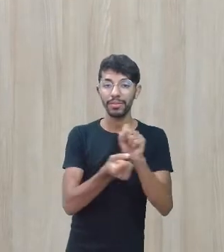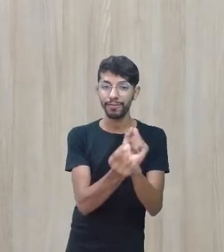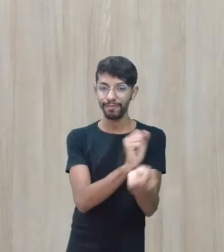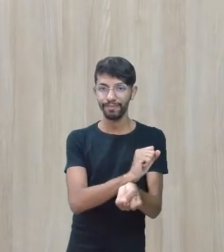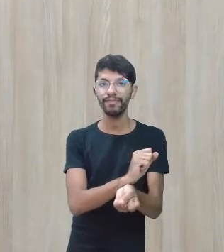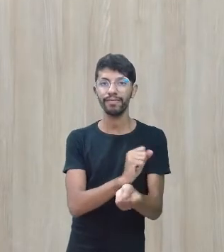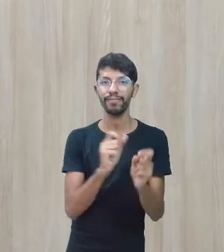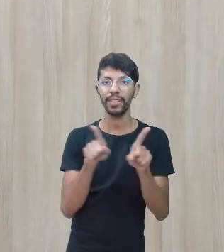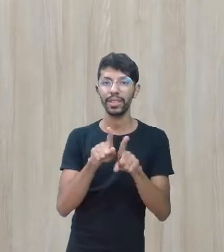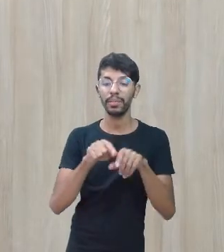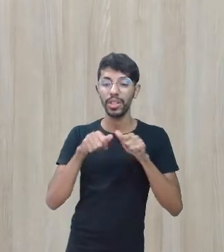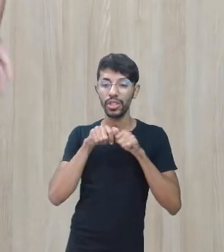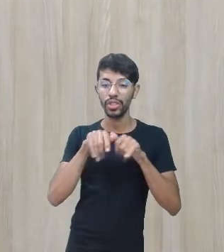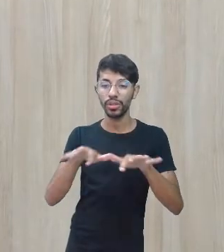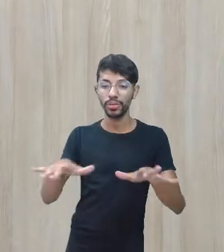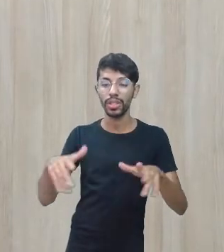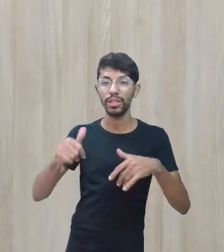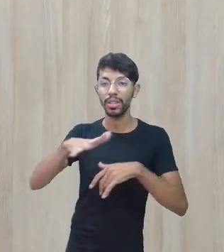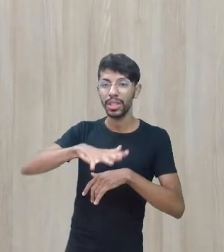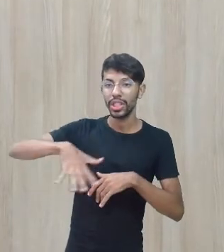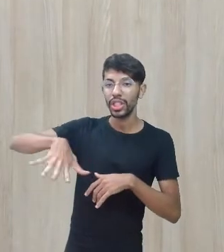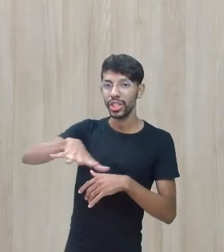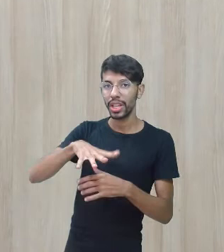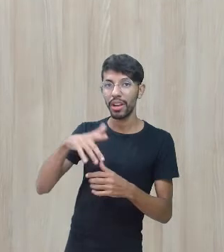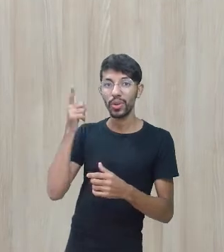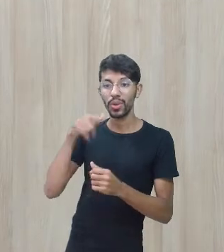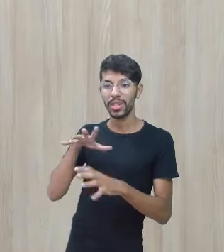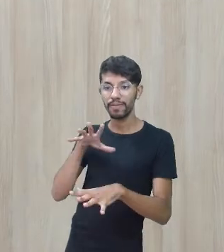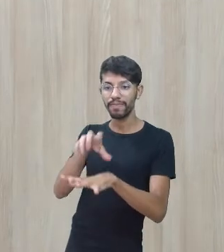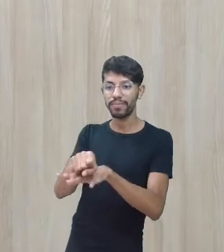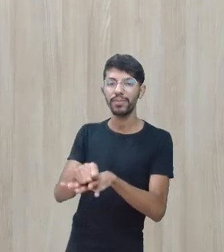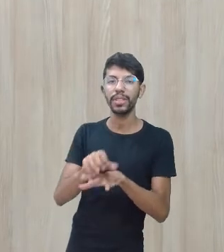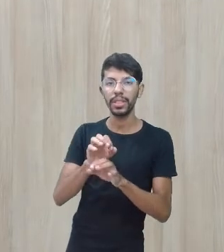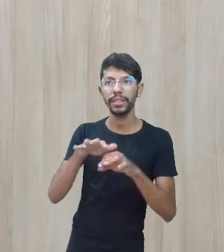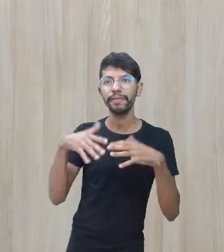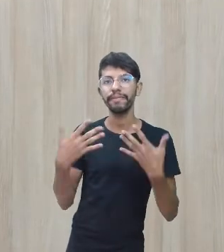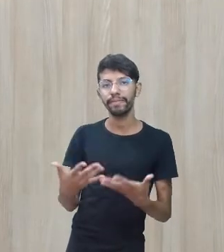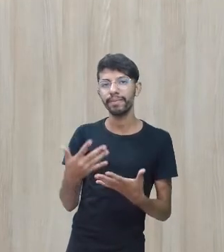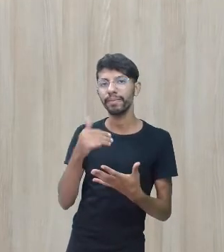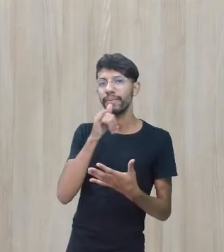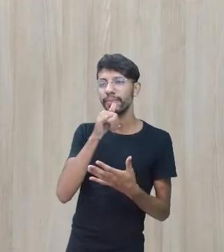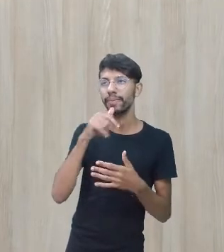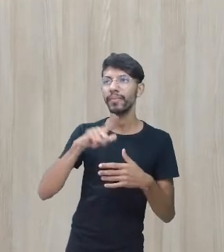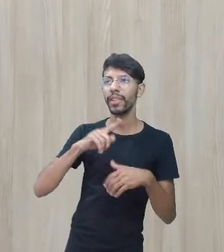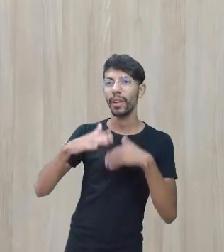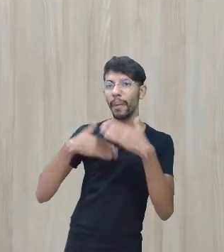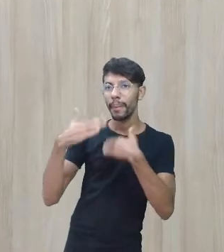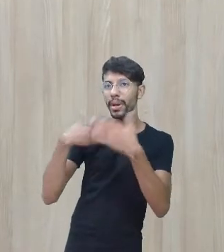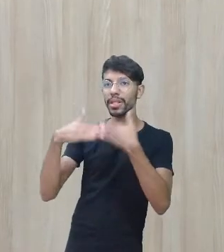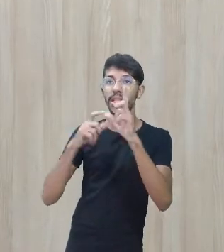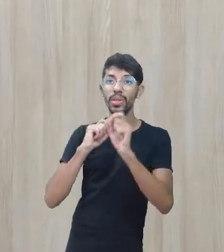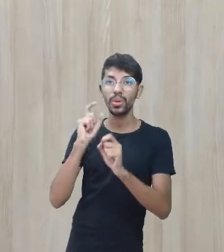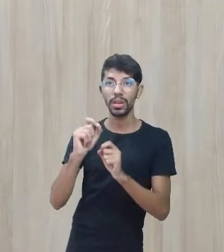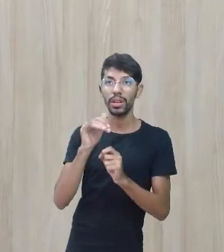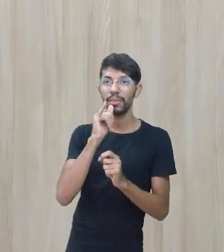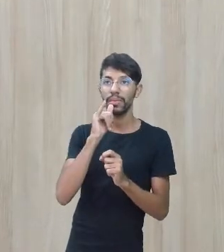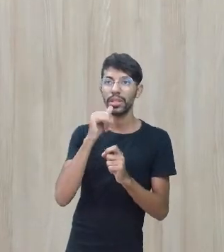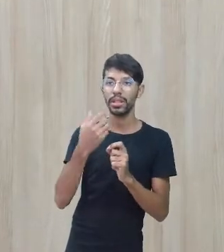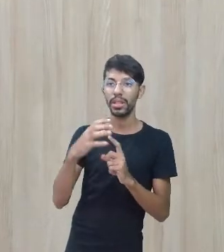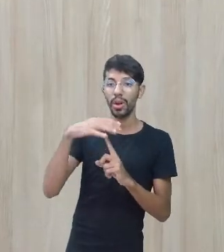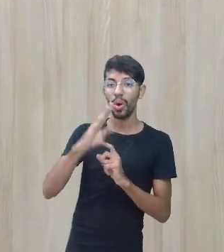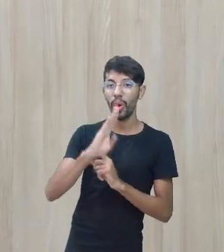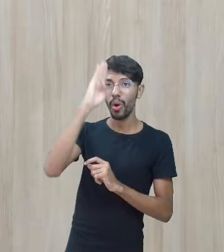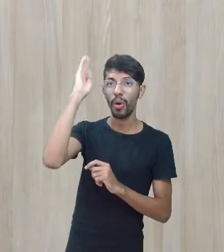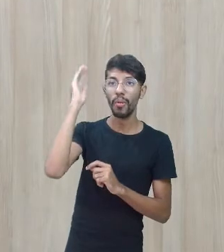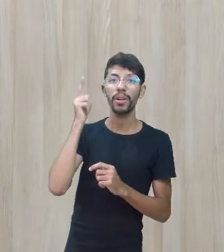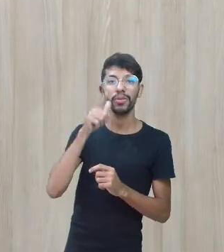distribuição dessas terras que foram conquistadas. Então a gente tem um processo aí, não é? Um ciclo que Roma começa a entrar e eles